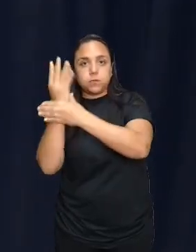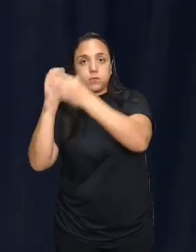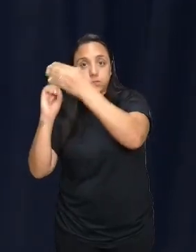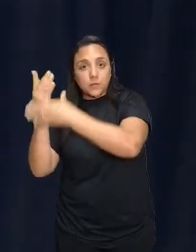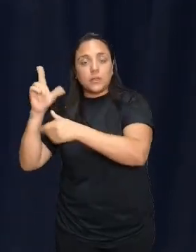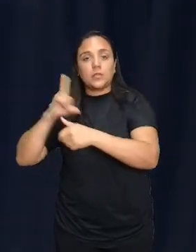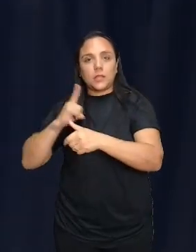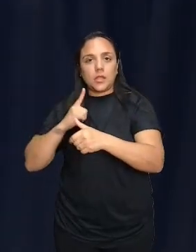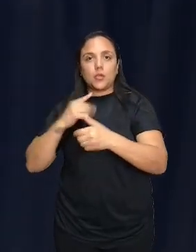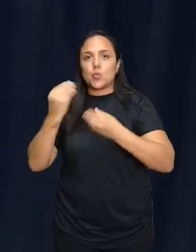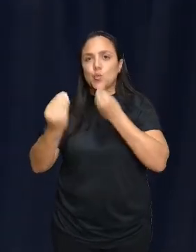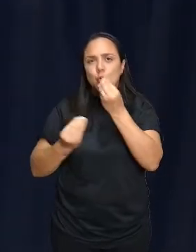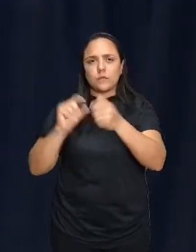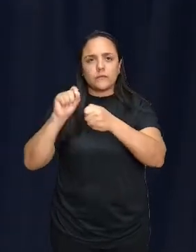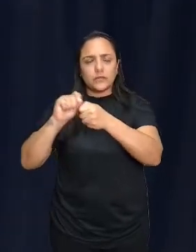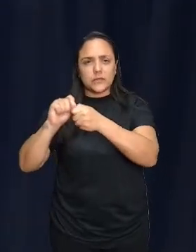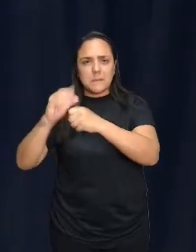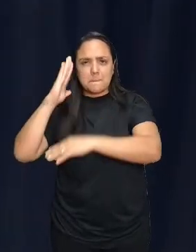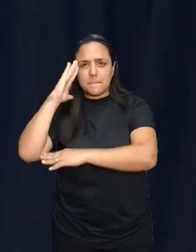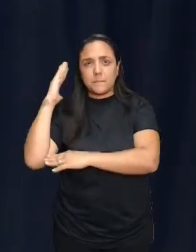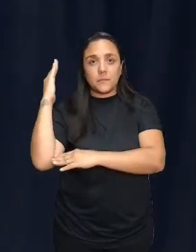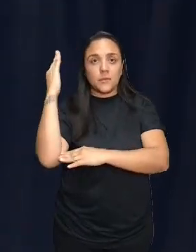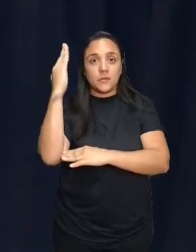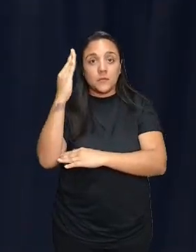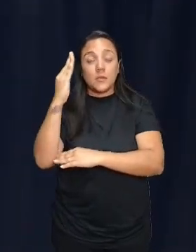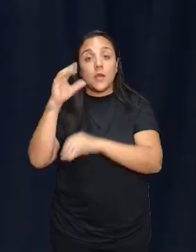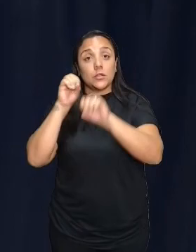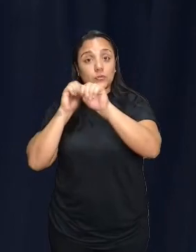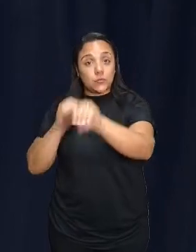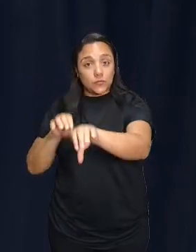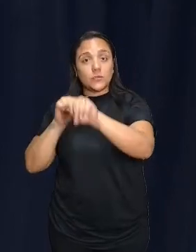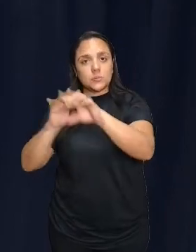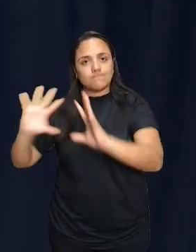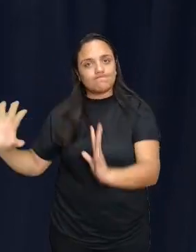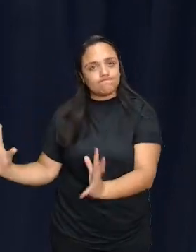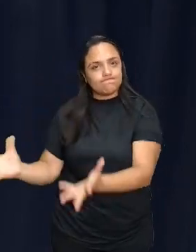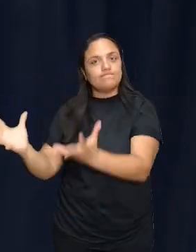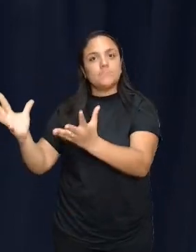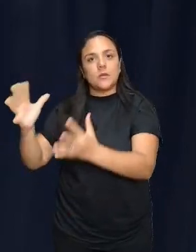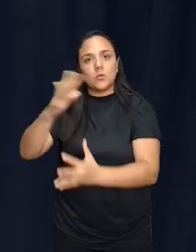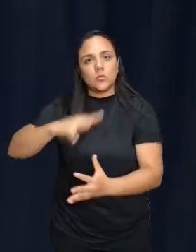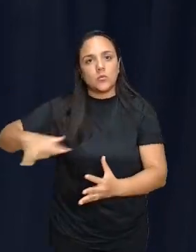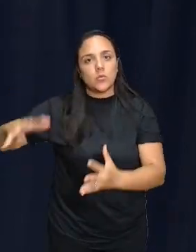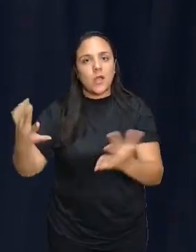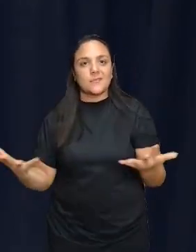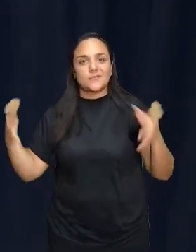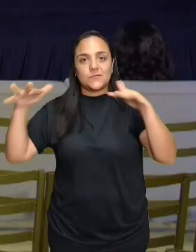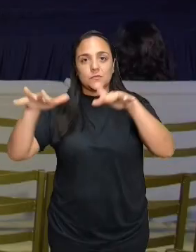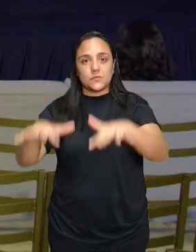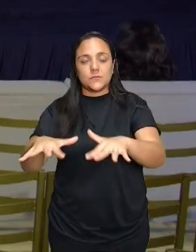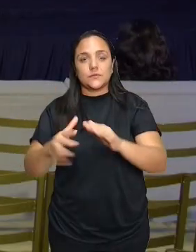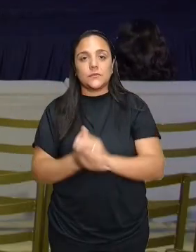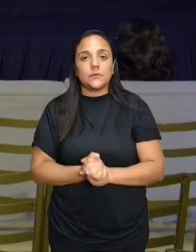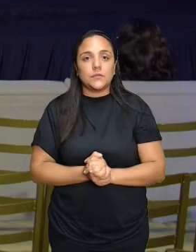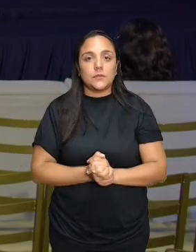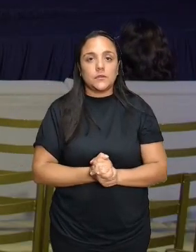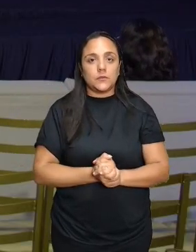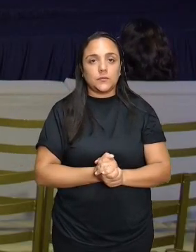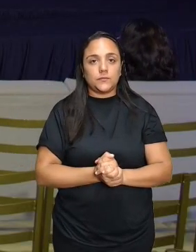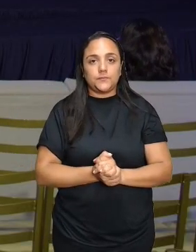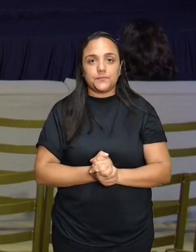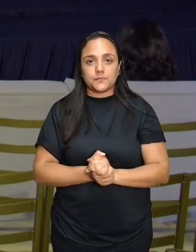impactos positivos, principalmente voltados à educação, estimulando ambientes mais inclusivos. É, gente.